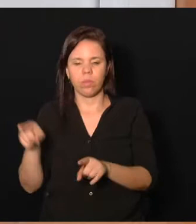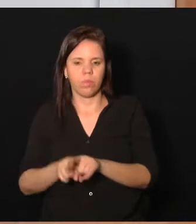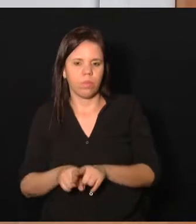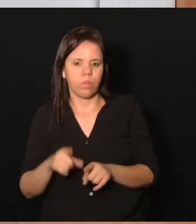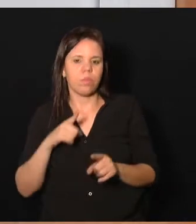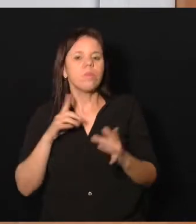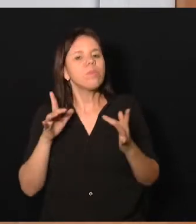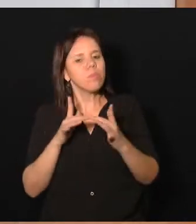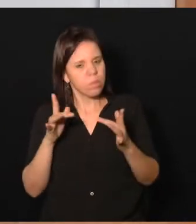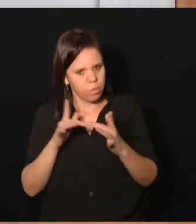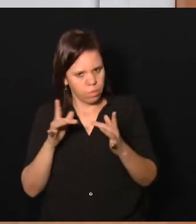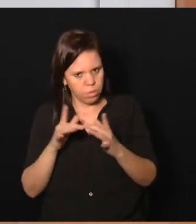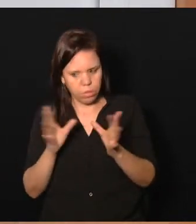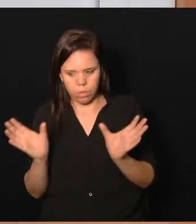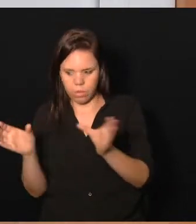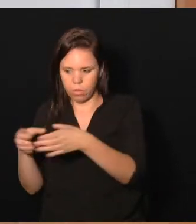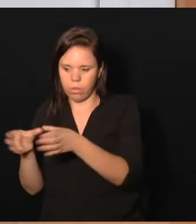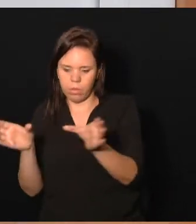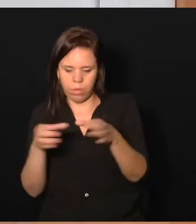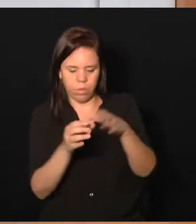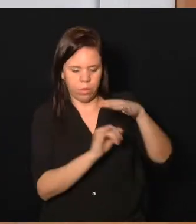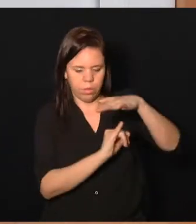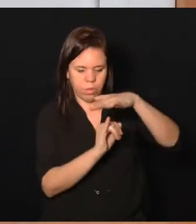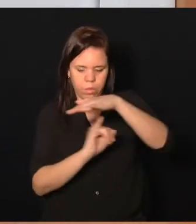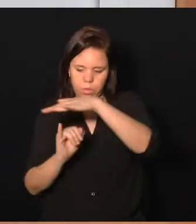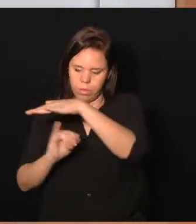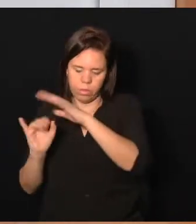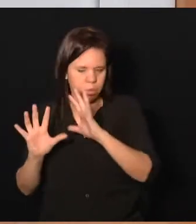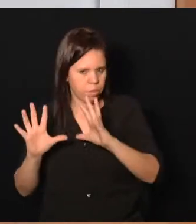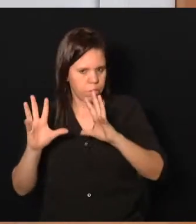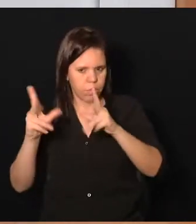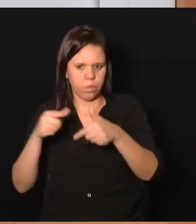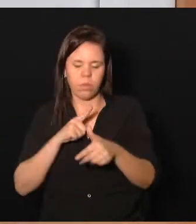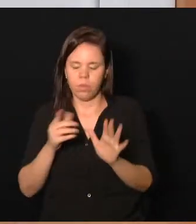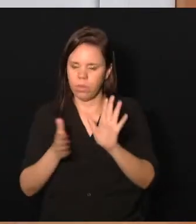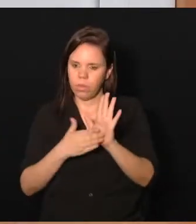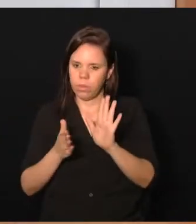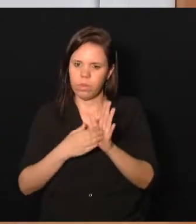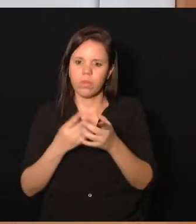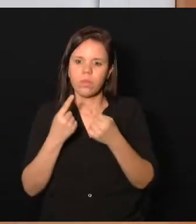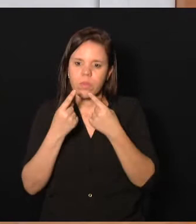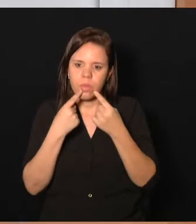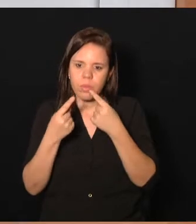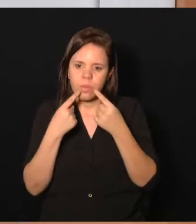relacionamos com as entidades de classe, sempre com uma proposta de diálogo e união.